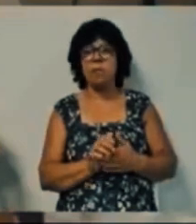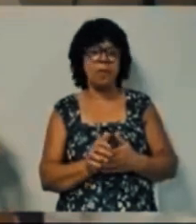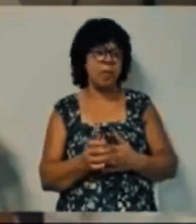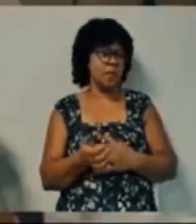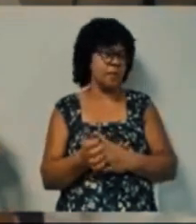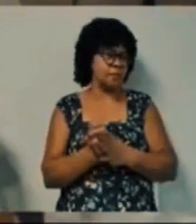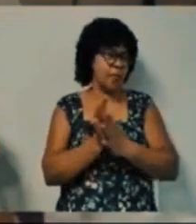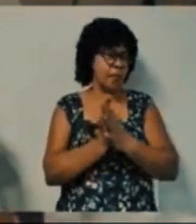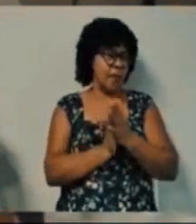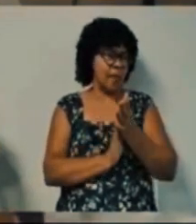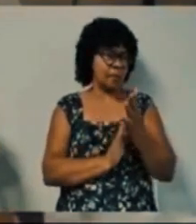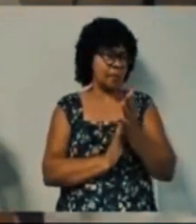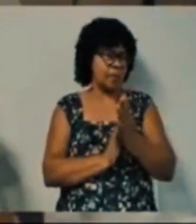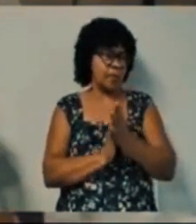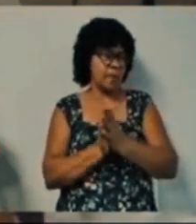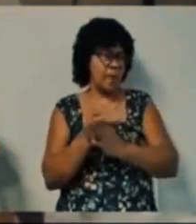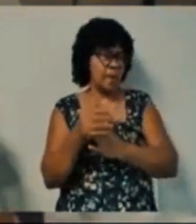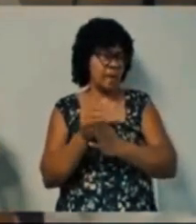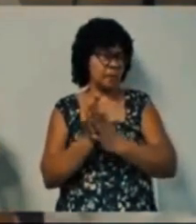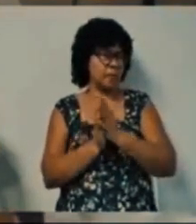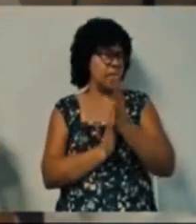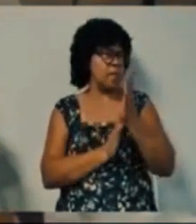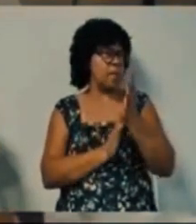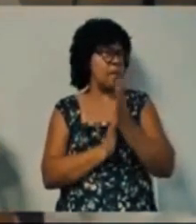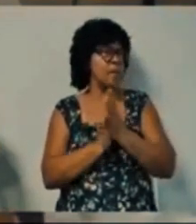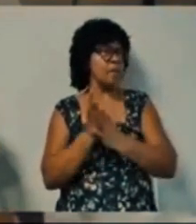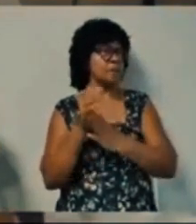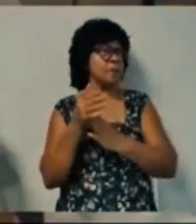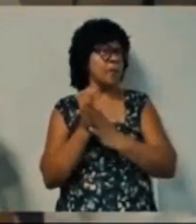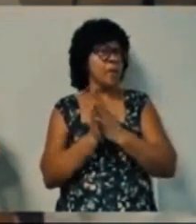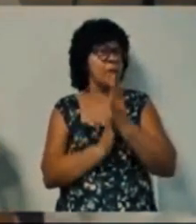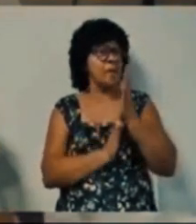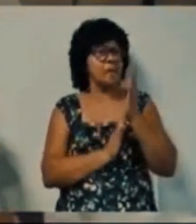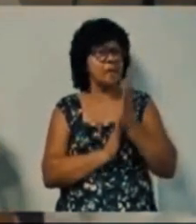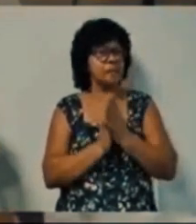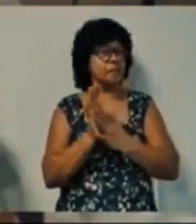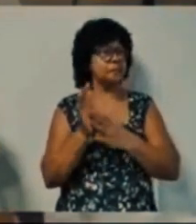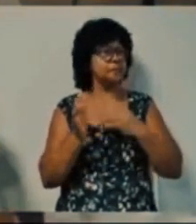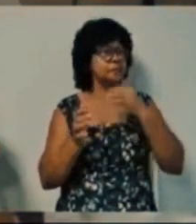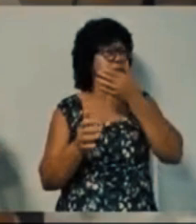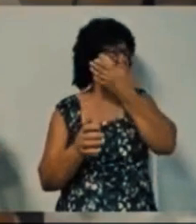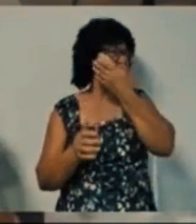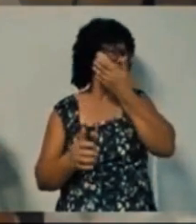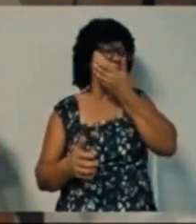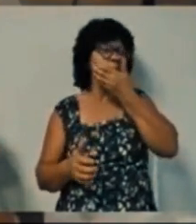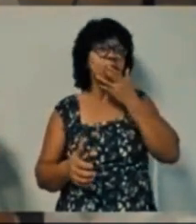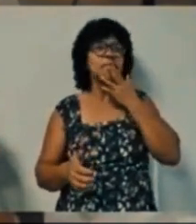essas vidas que se entregaram para Cristo.